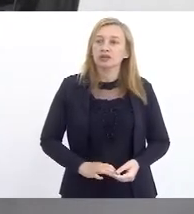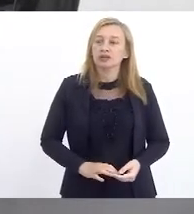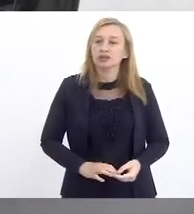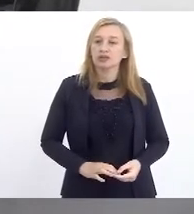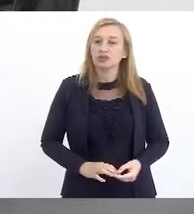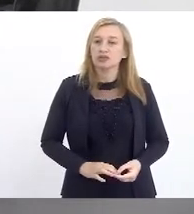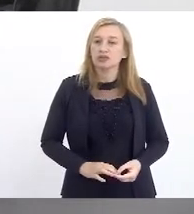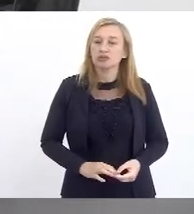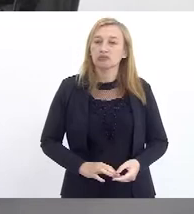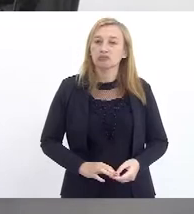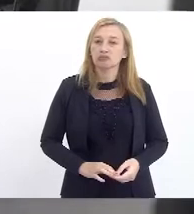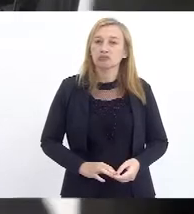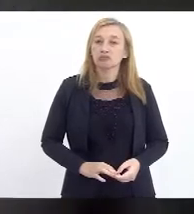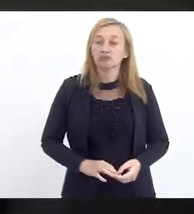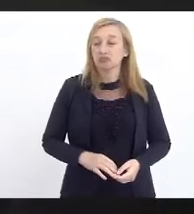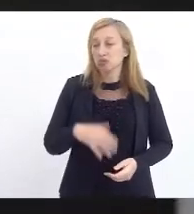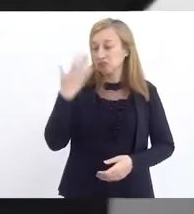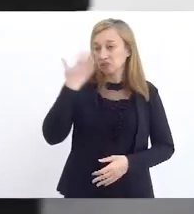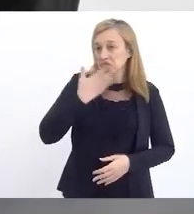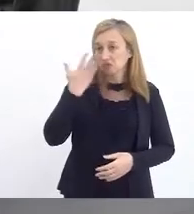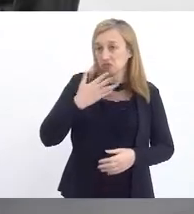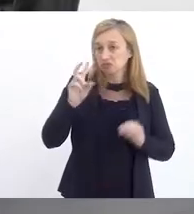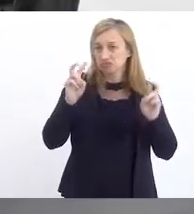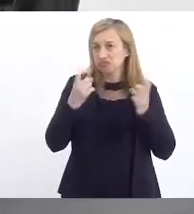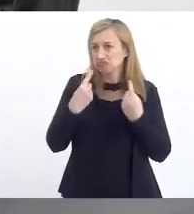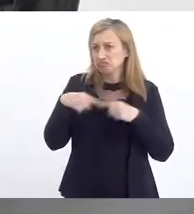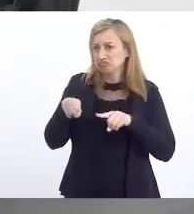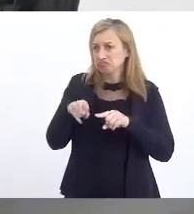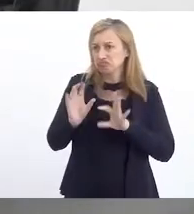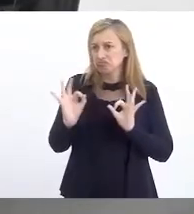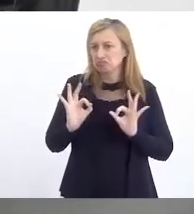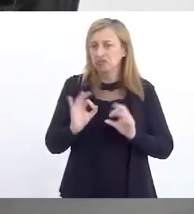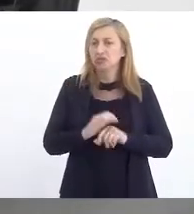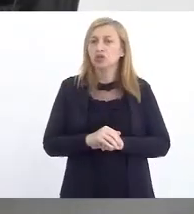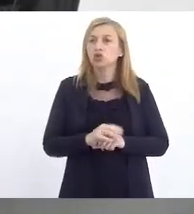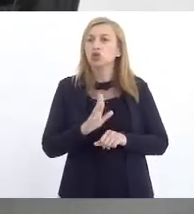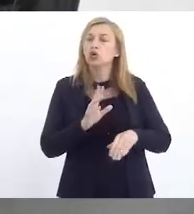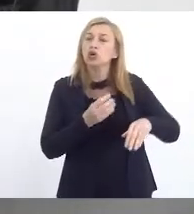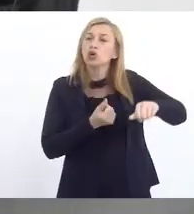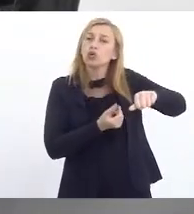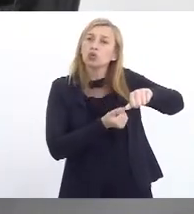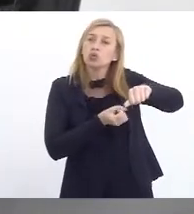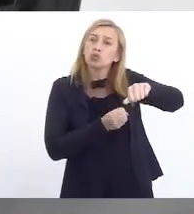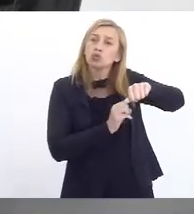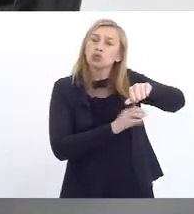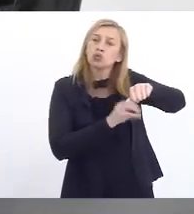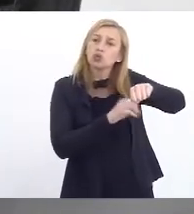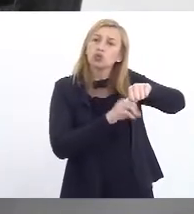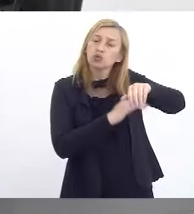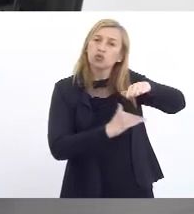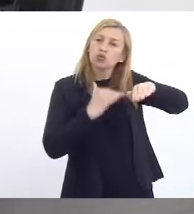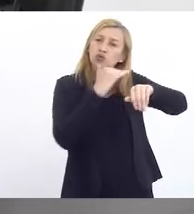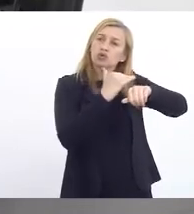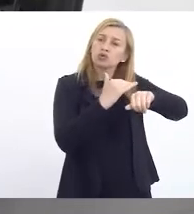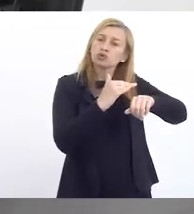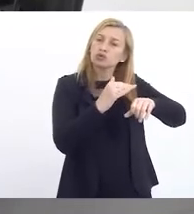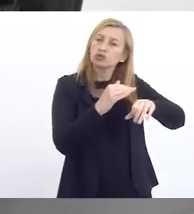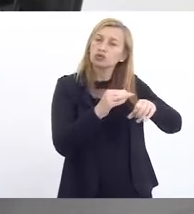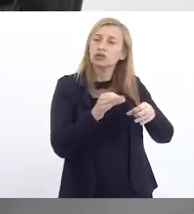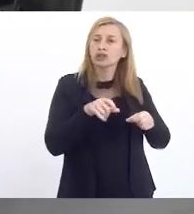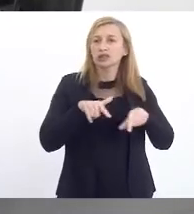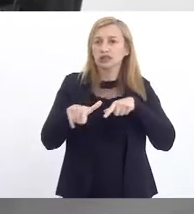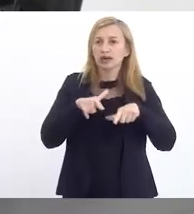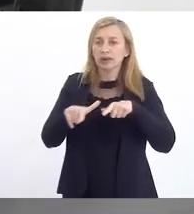Eu não vejo nenhuma contradição, Bruno, do fundo trabalhar com o